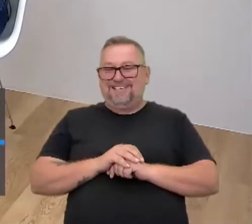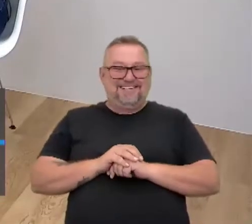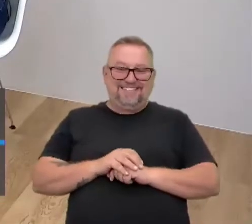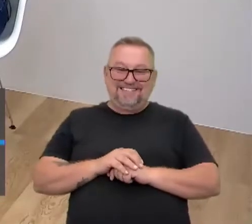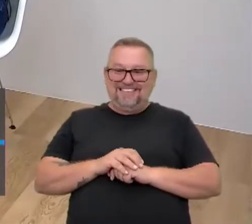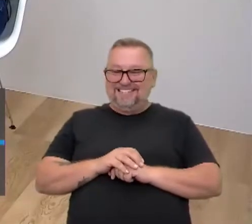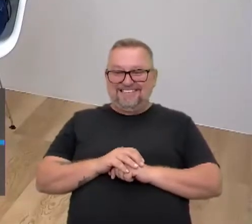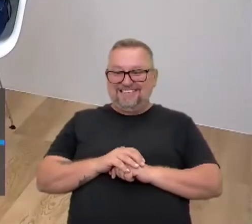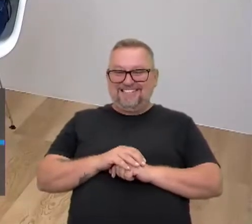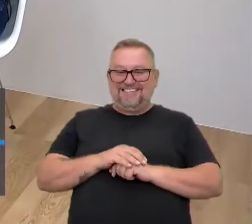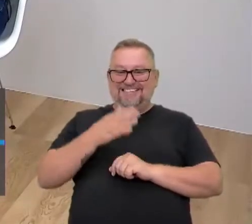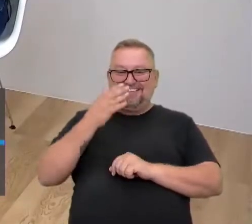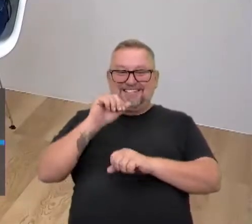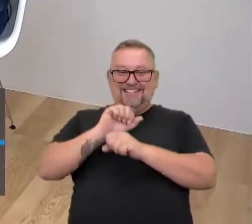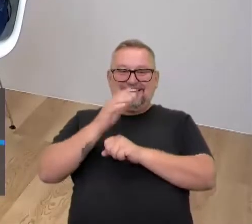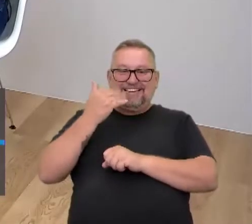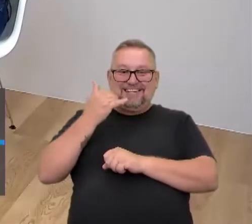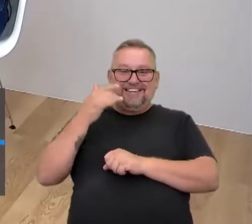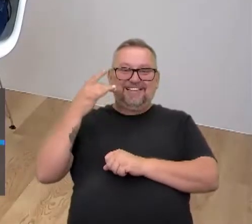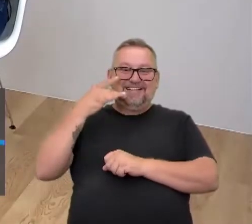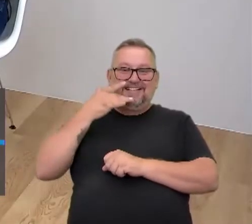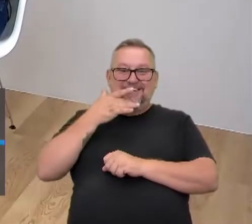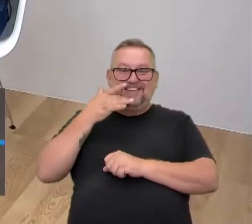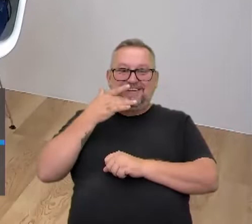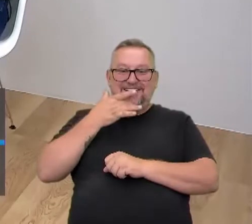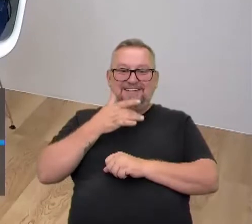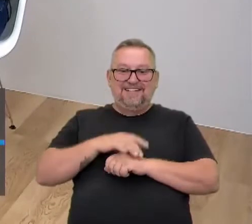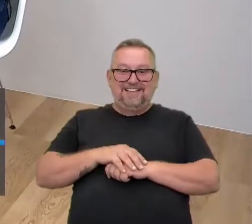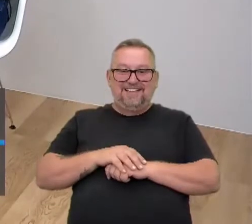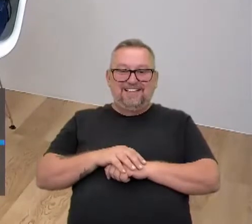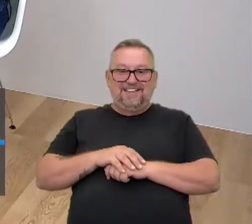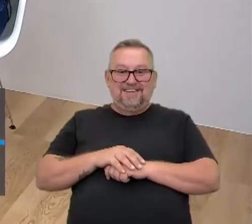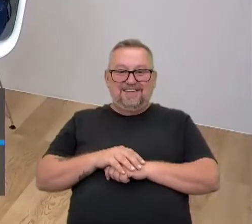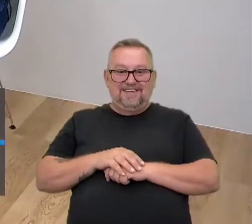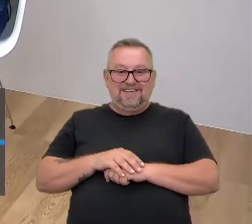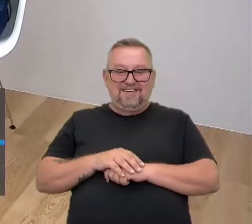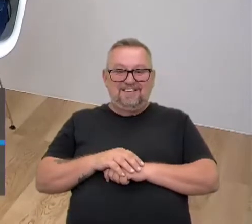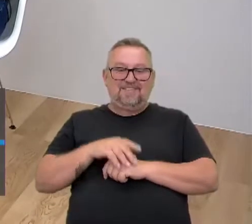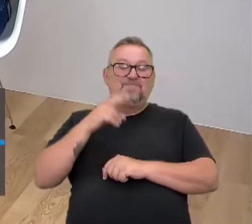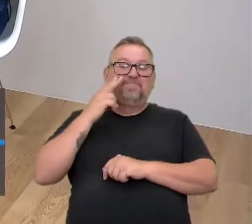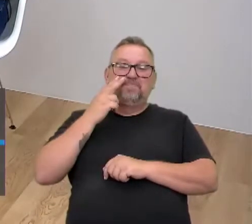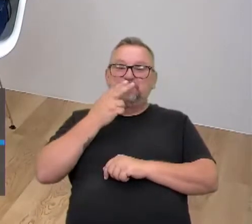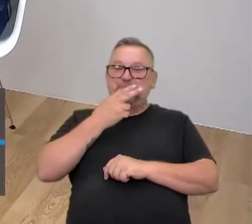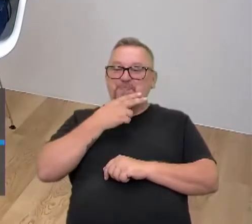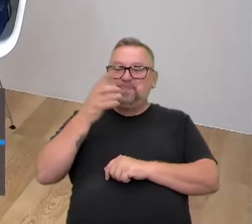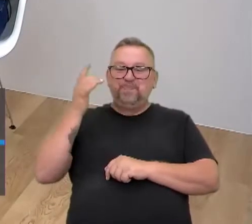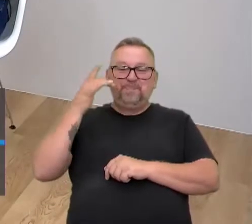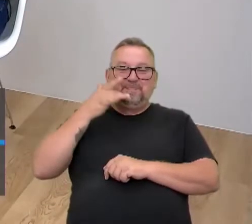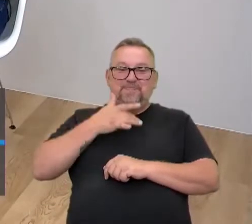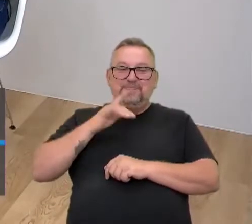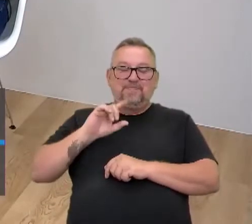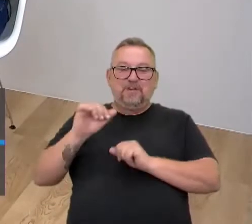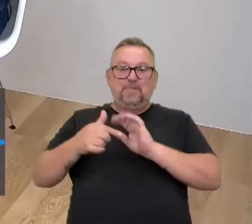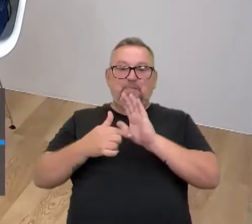antes, né? Comer é gostoso, Claro. comer é nutritivo, comer comer, a gente já mostrou aqui que prolonga a